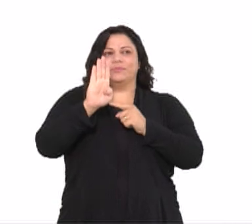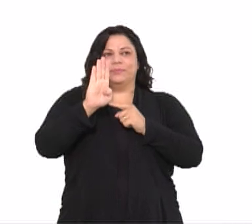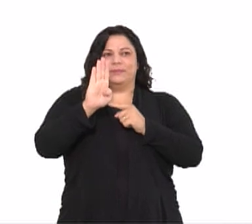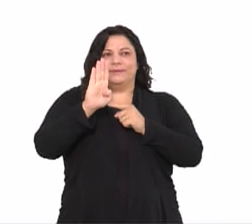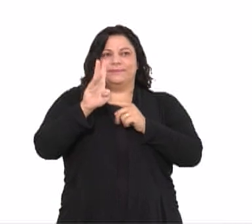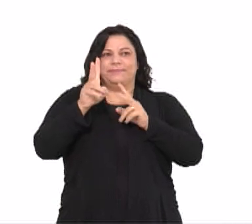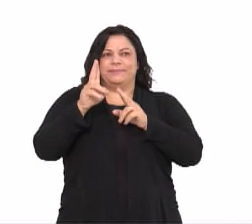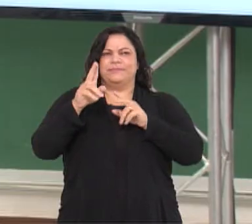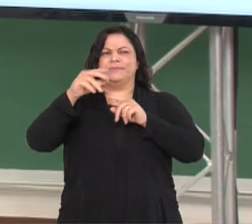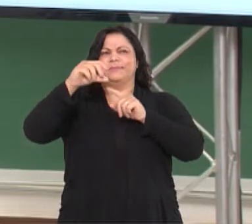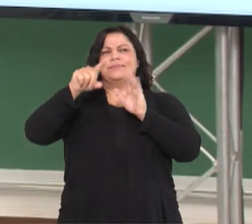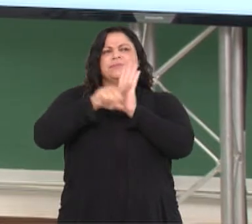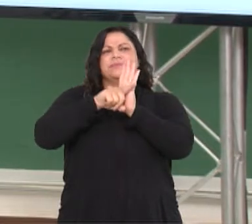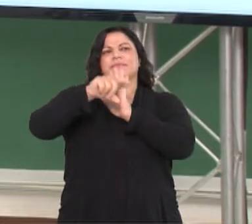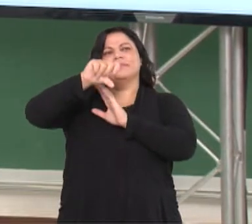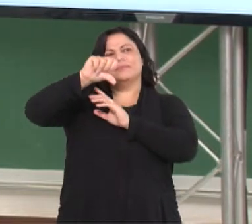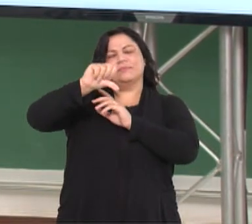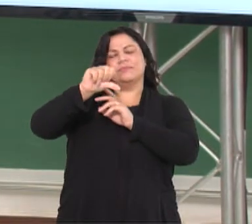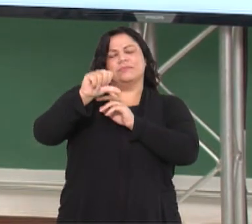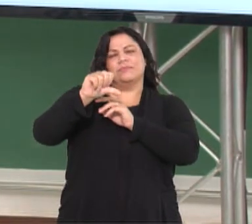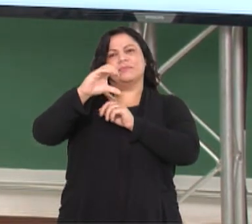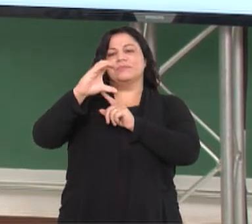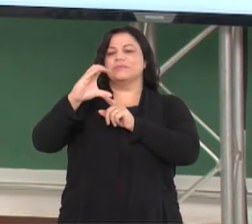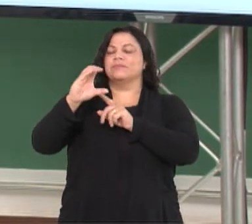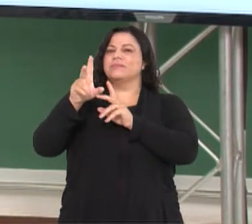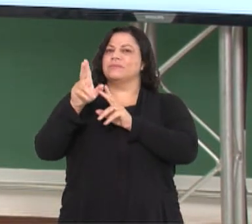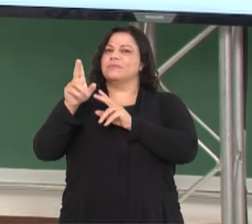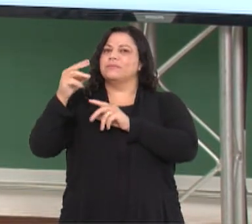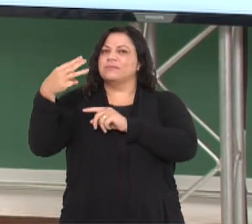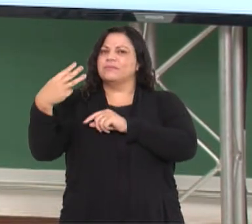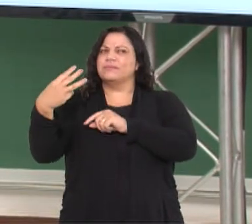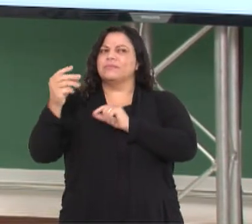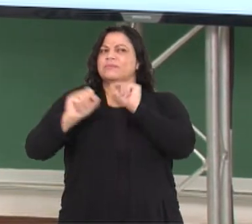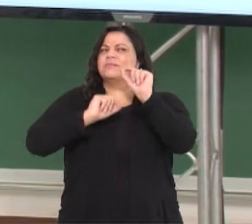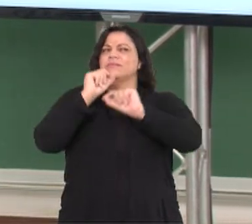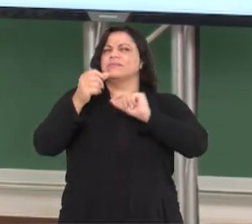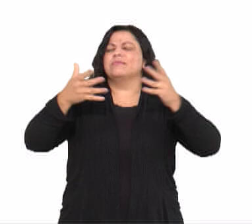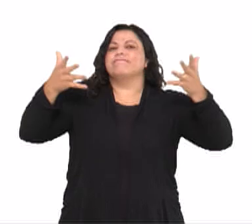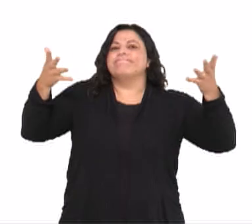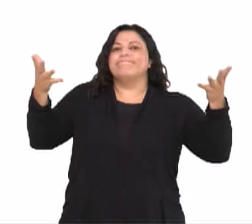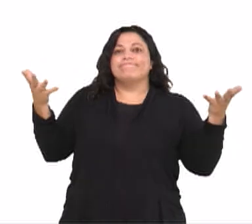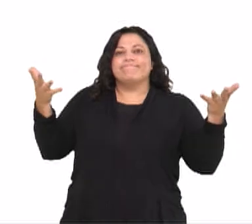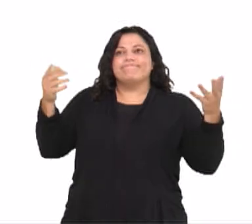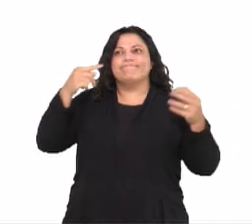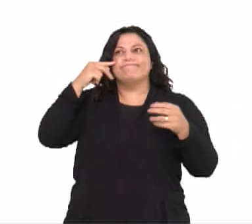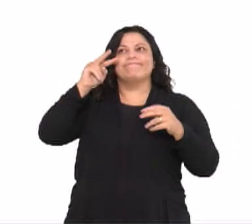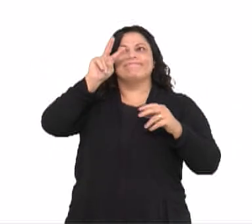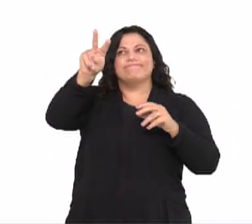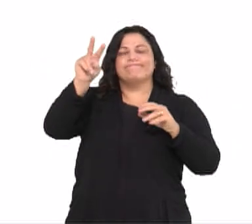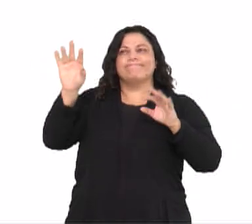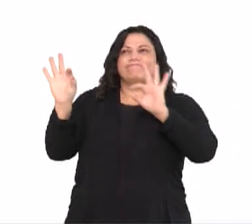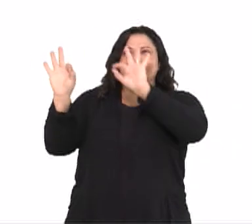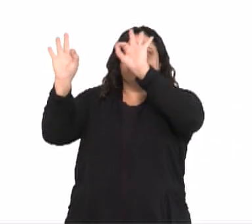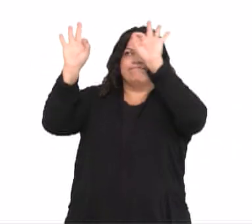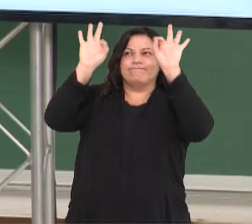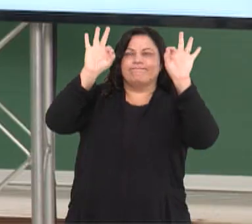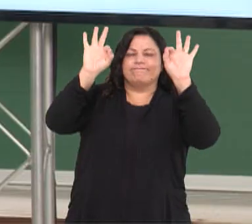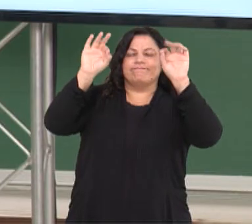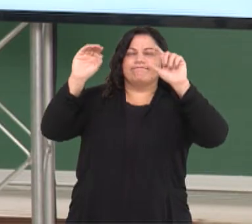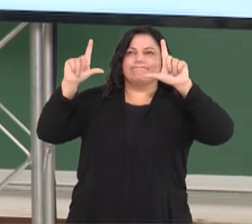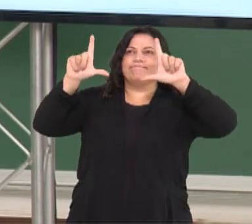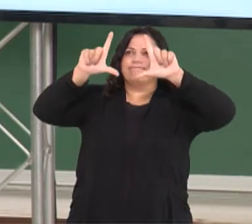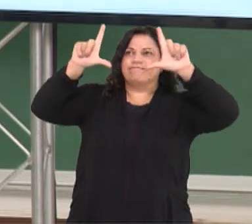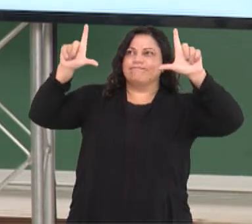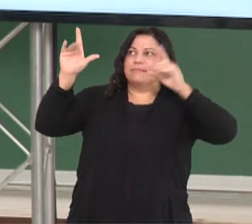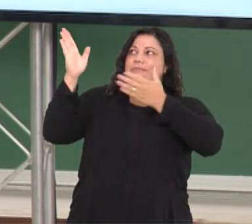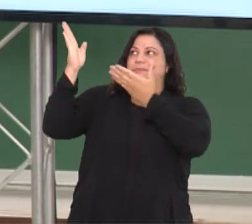valor 3. Mas vamos ver como é que nós chegamos a esses valores. Nós temos os dois polinômios,